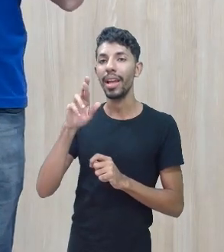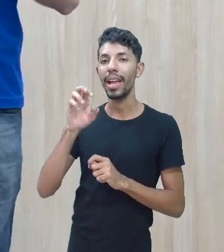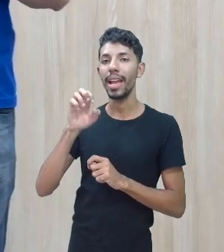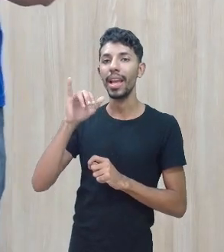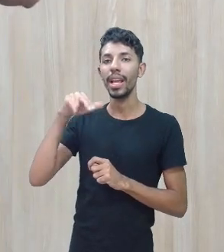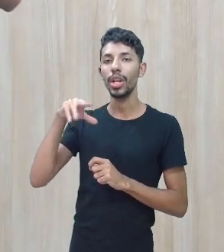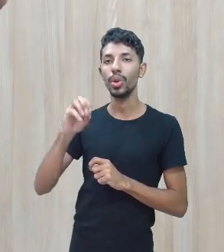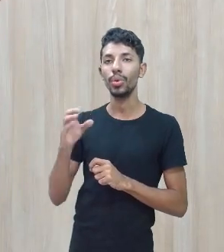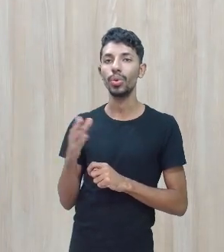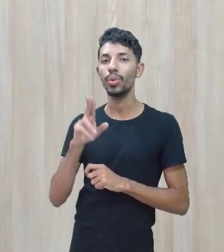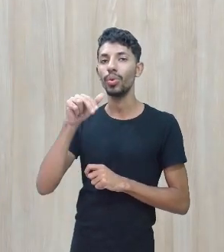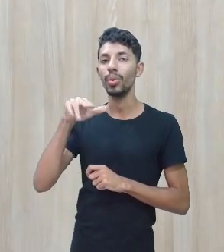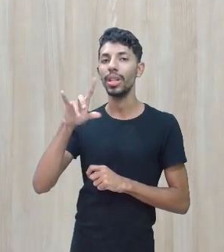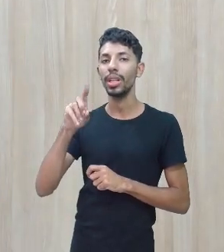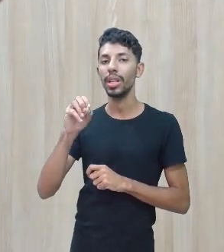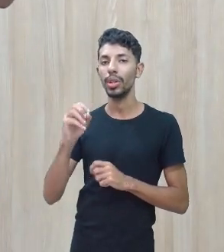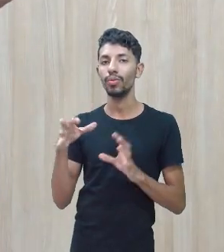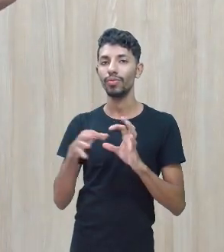então,